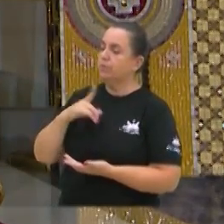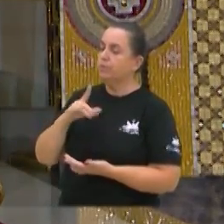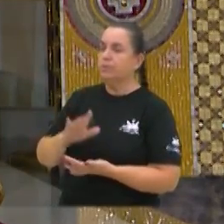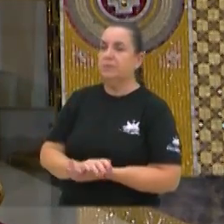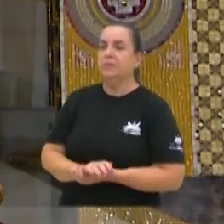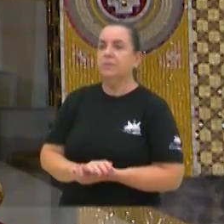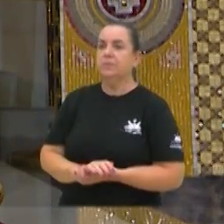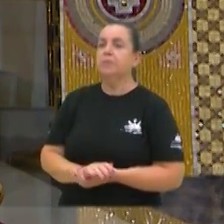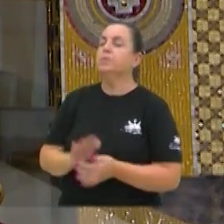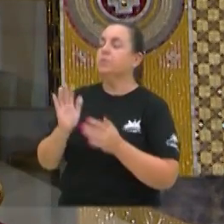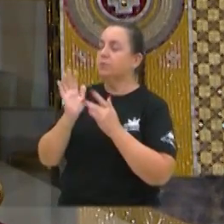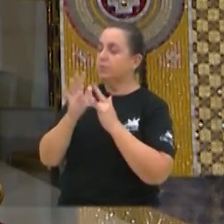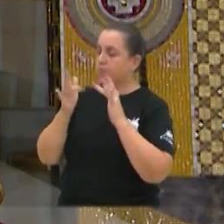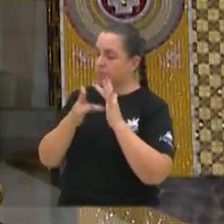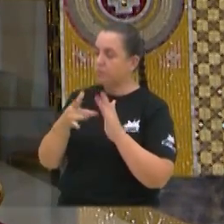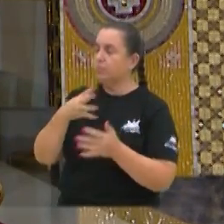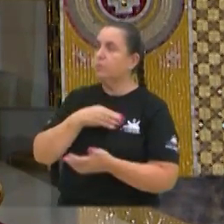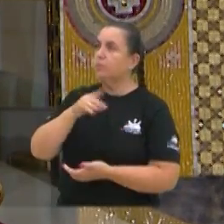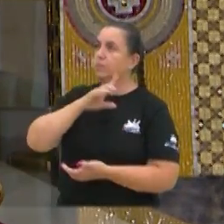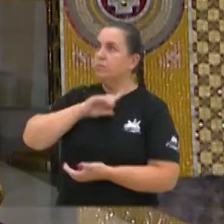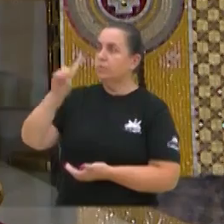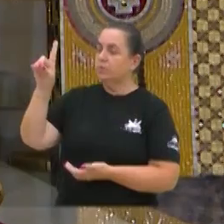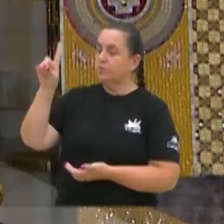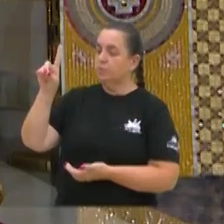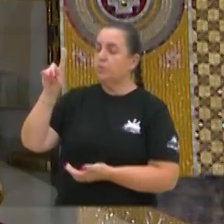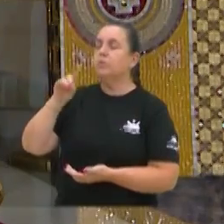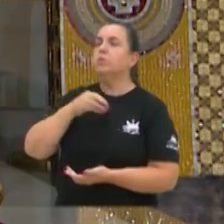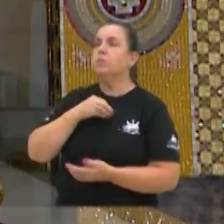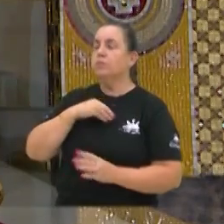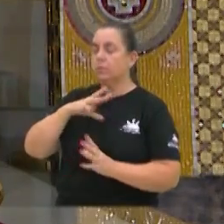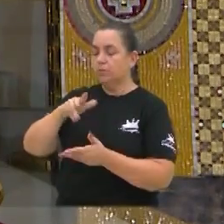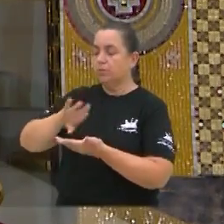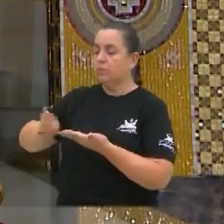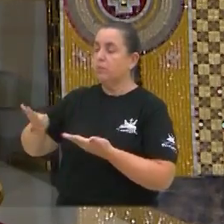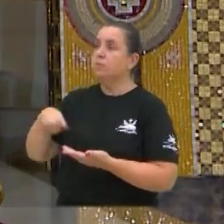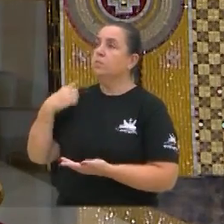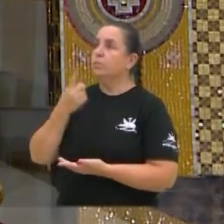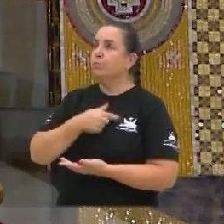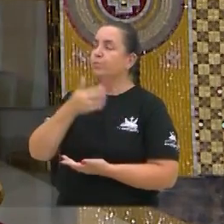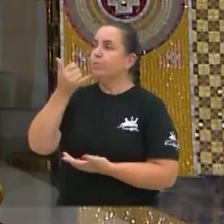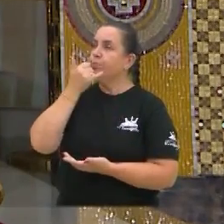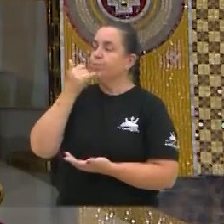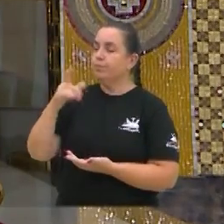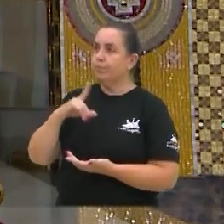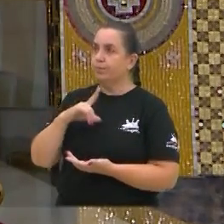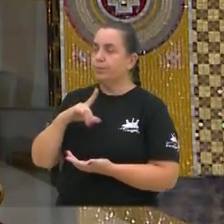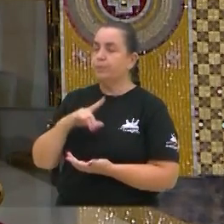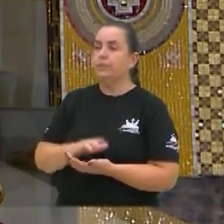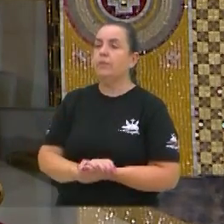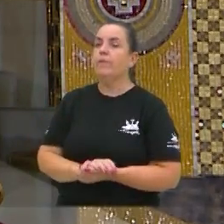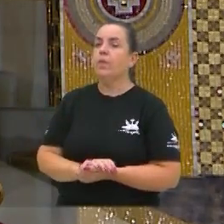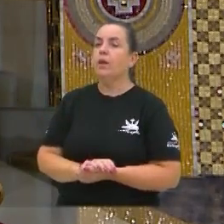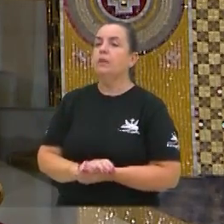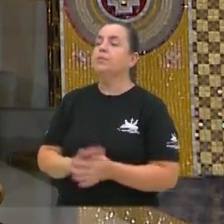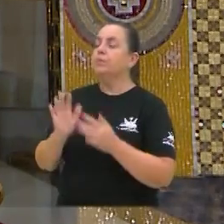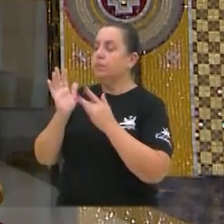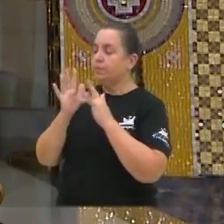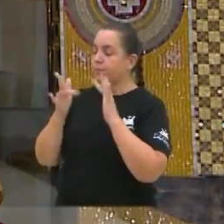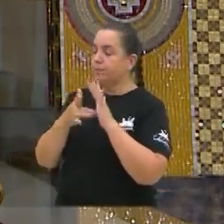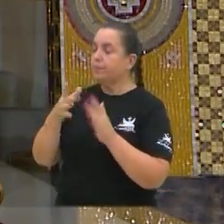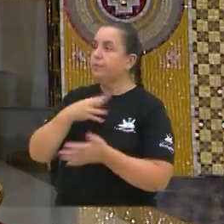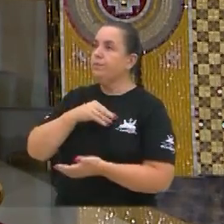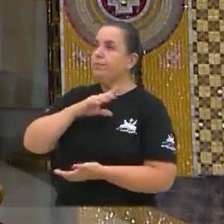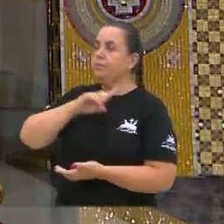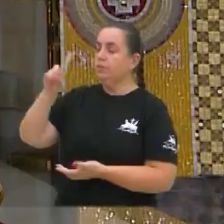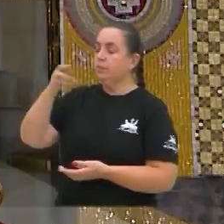mundo, tende piedade de nós. Cordeiro de Deus, que tirais o pecado do mundo, tende piedade de